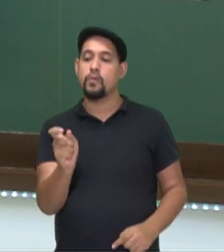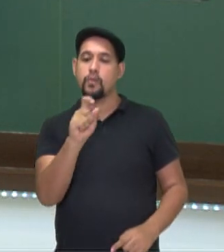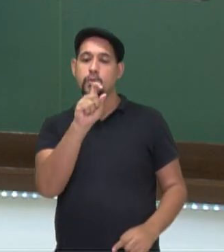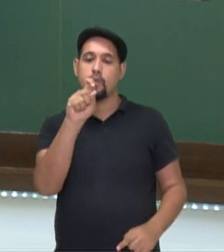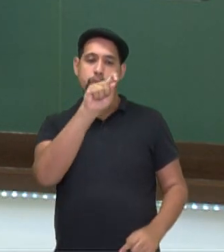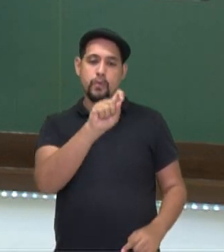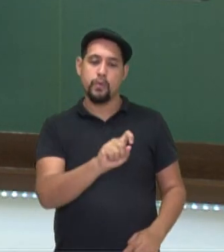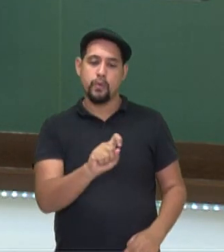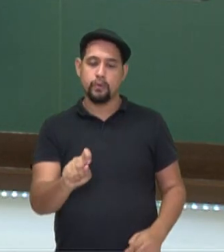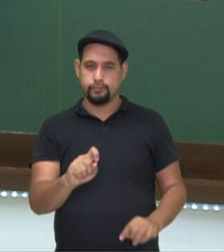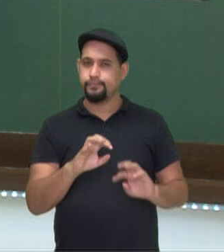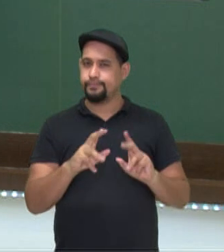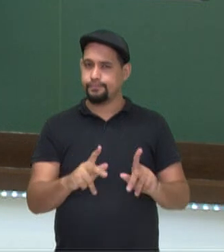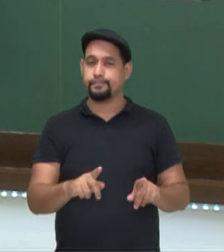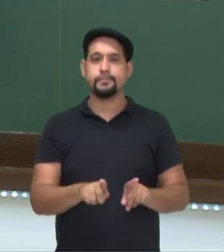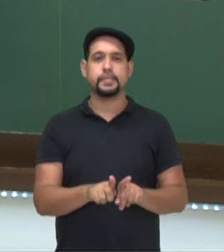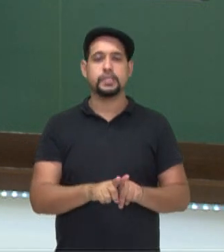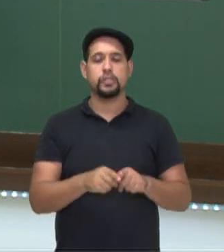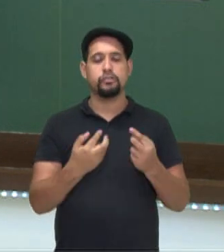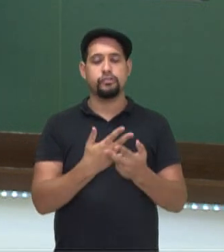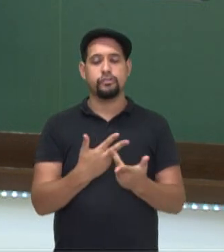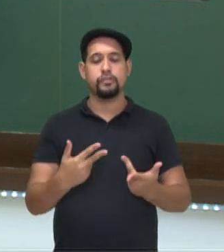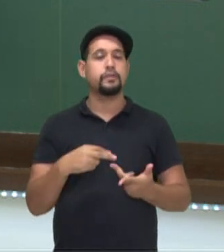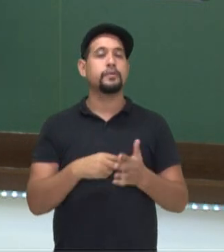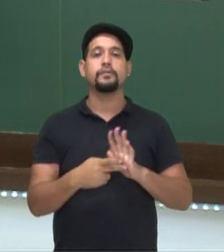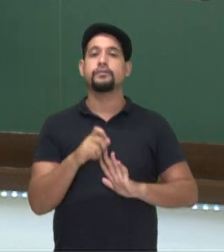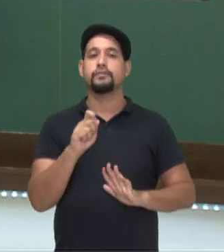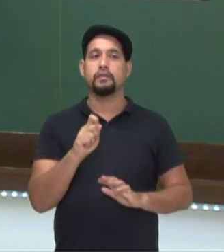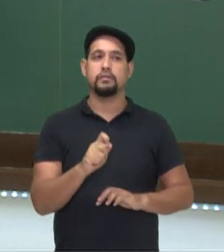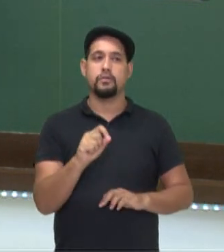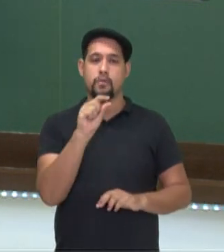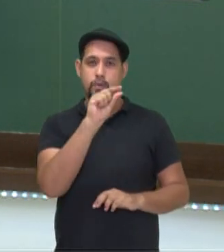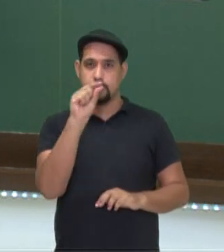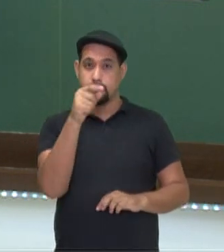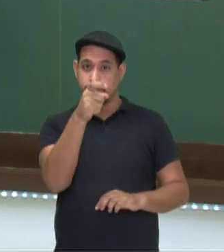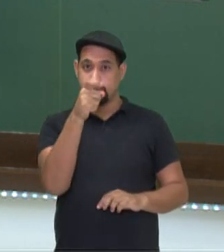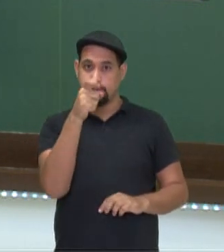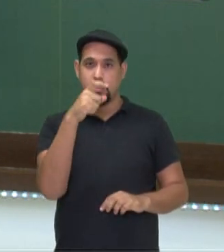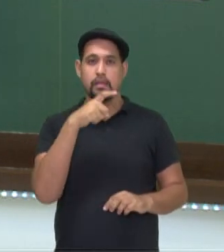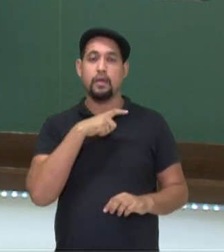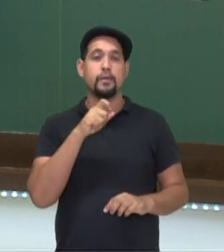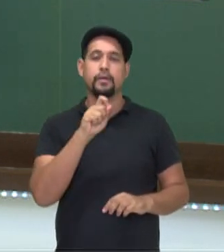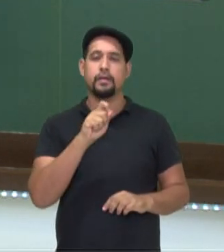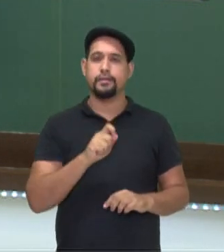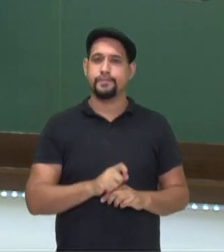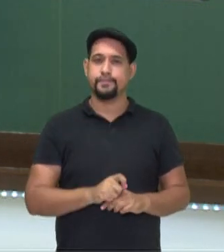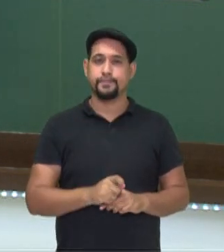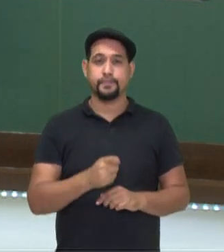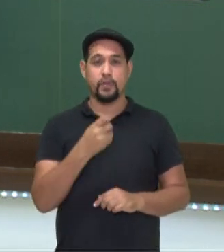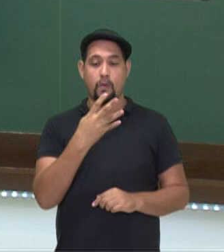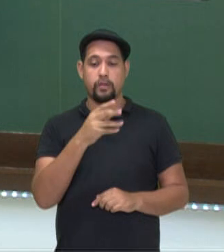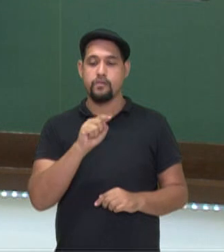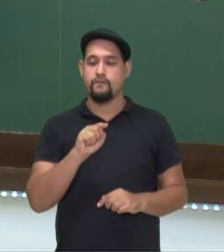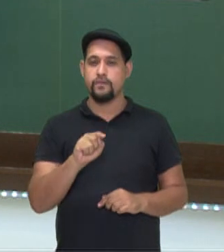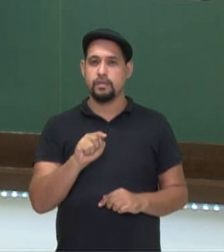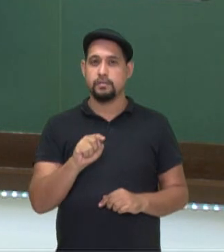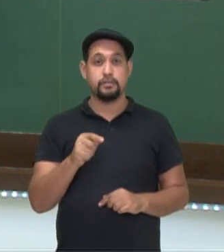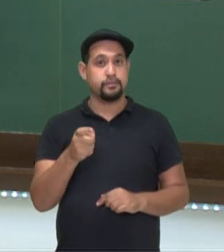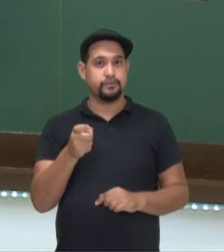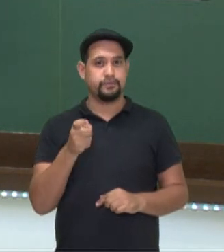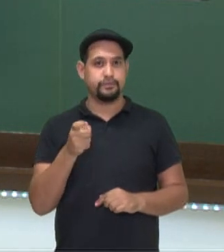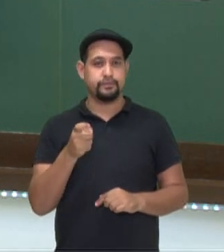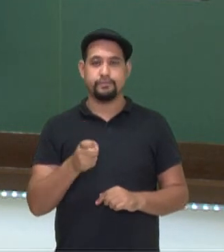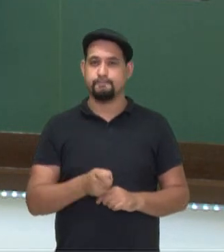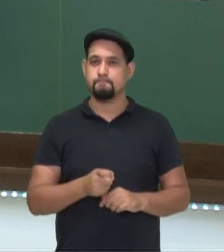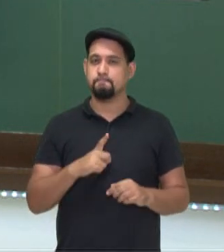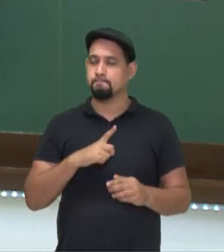vale para todos os quadrados. Generalizando, um quadrado de lado x vai ter perímetro o quê? 4 vezes x.